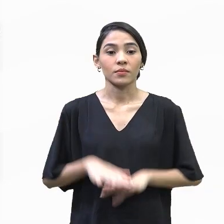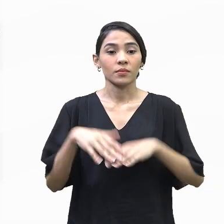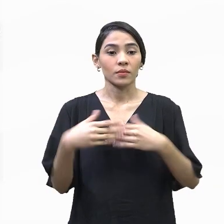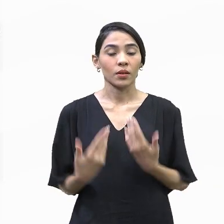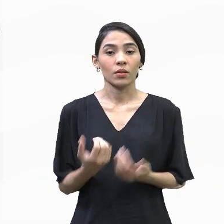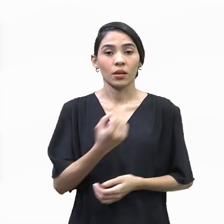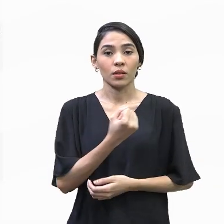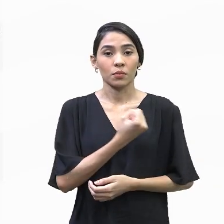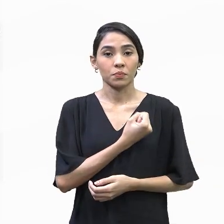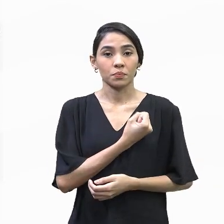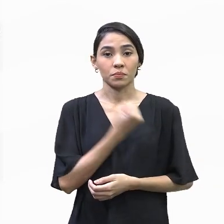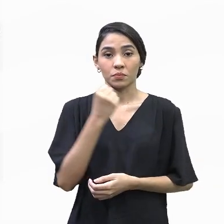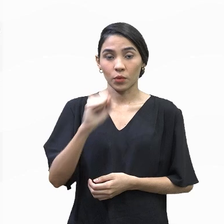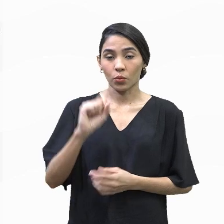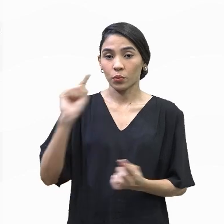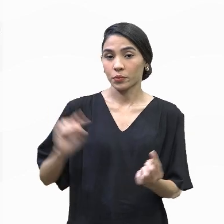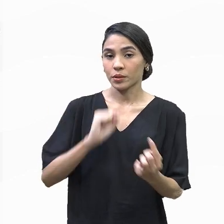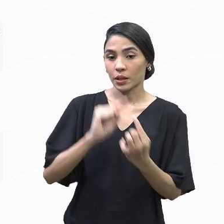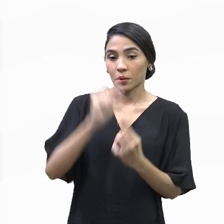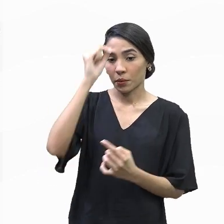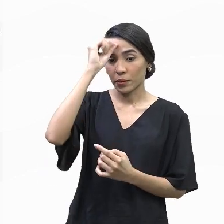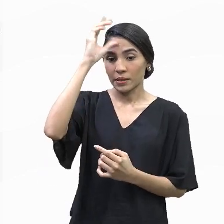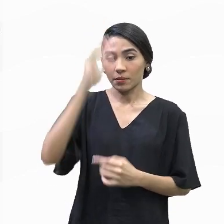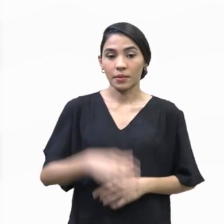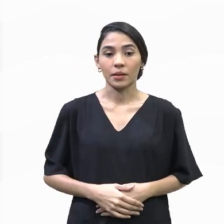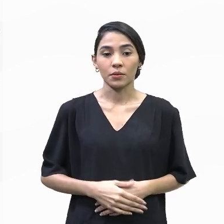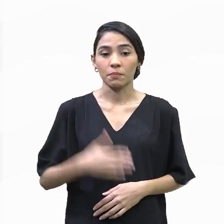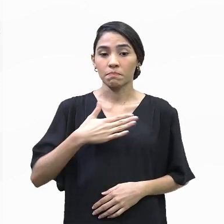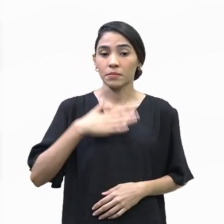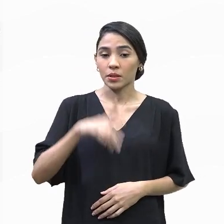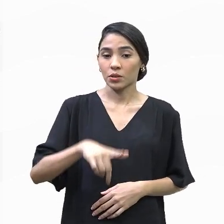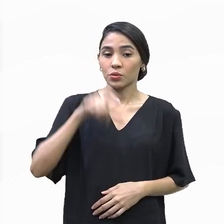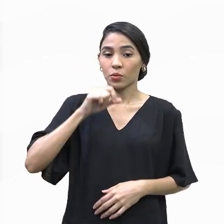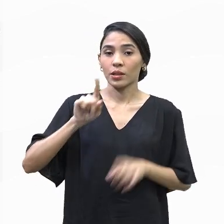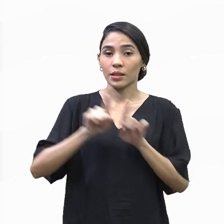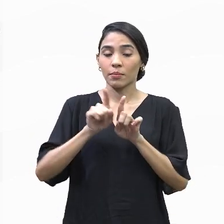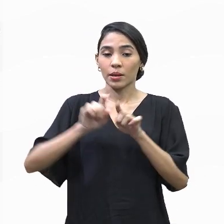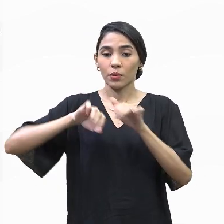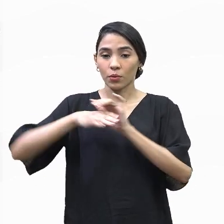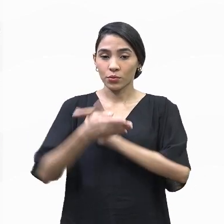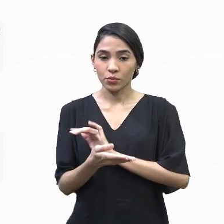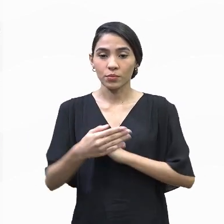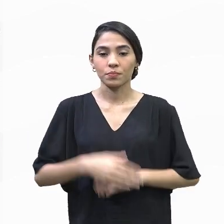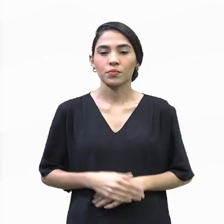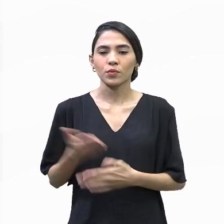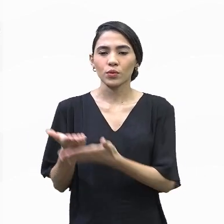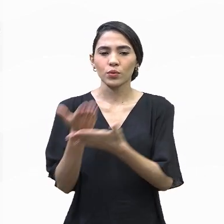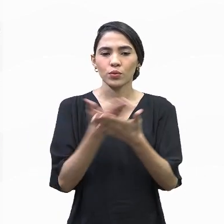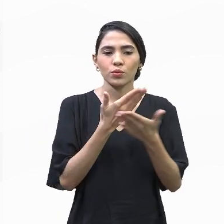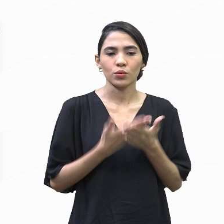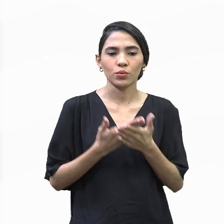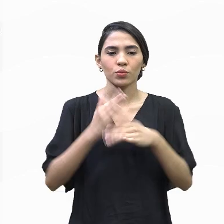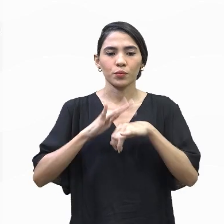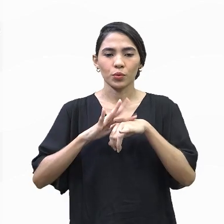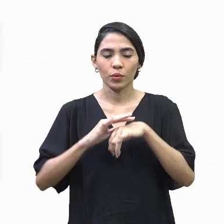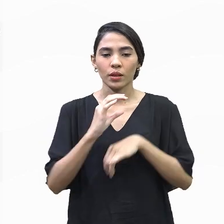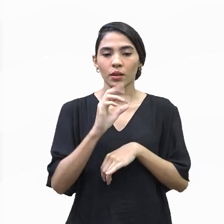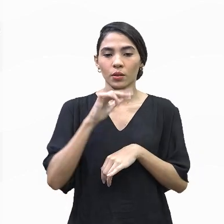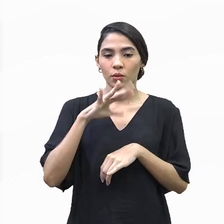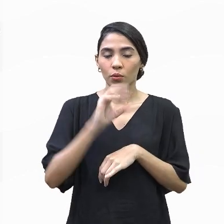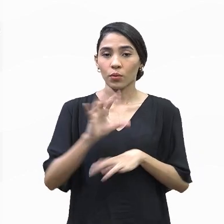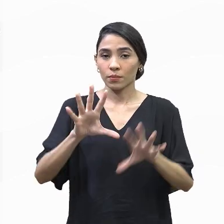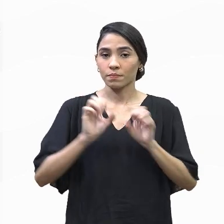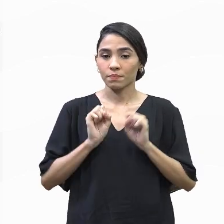aula número 8, o objeto de conhecimento, minhas escolhas e hábitos, uma abordagem sobre doenças crônicas